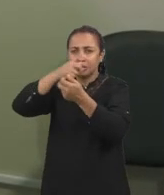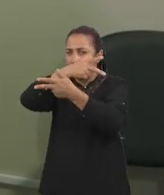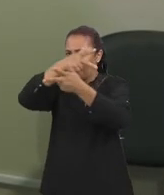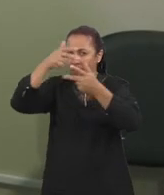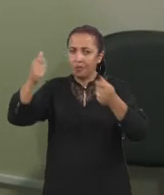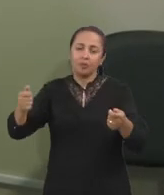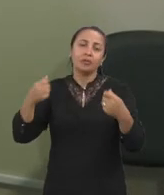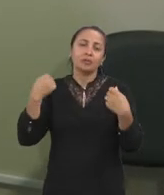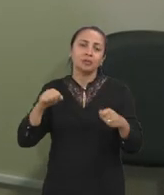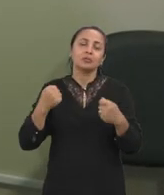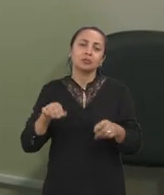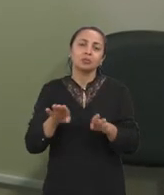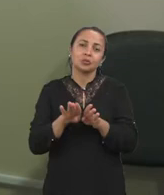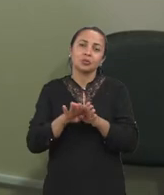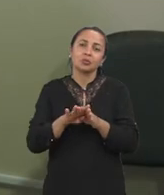aí